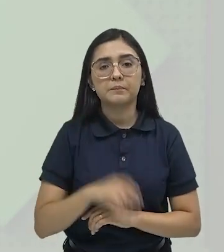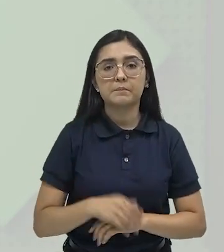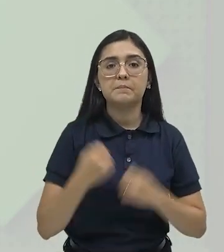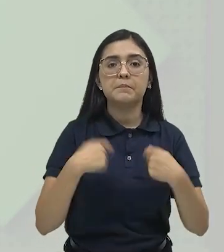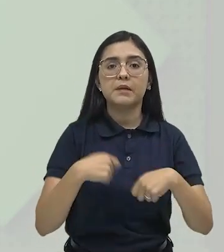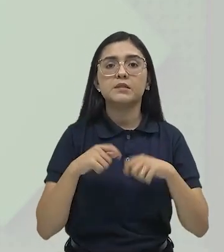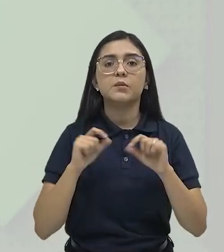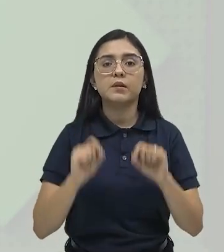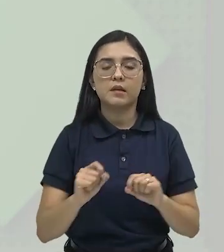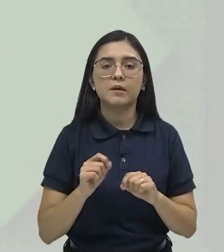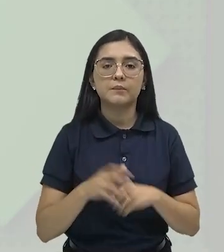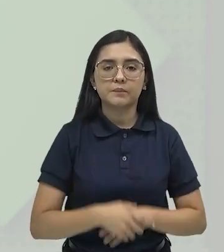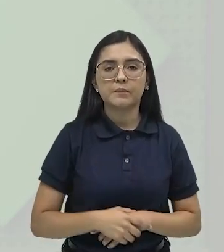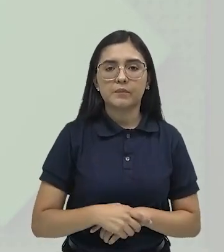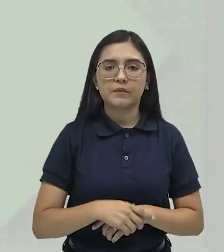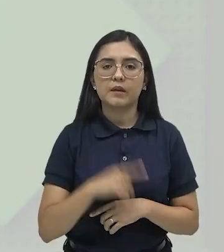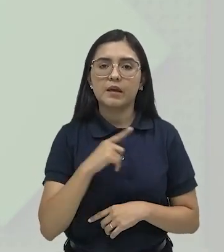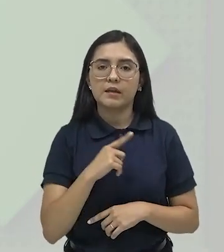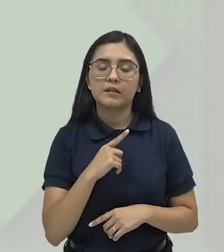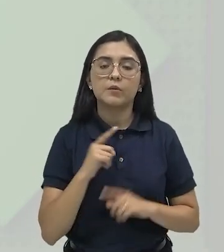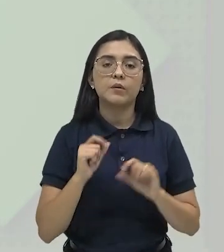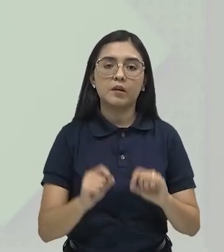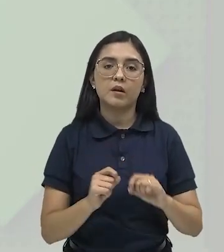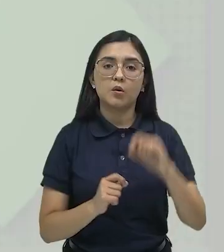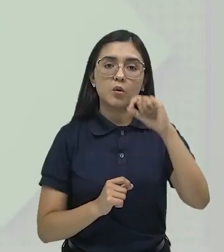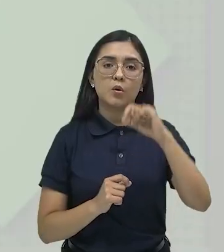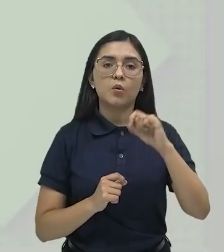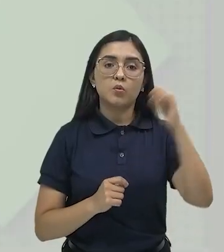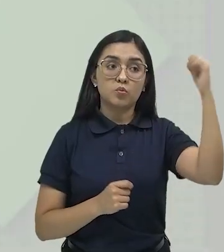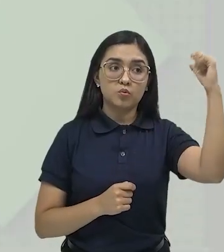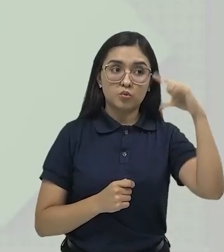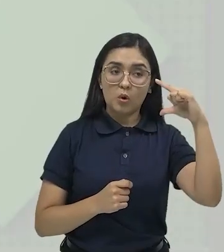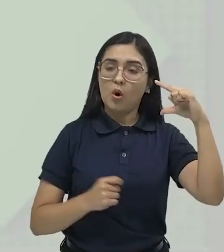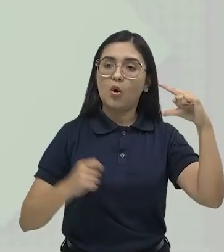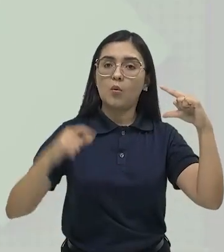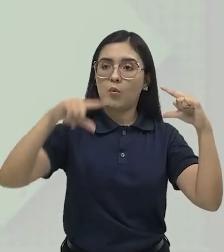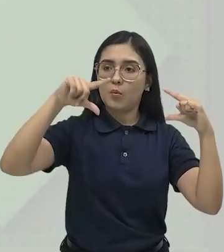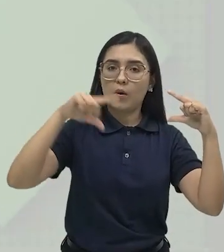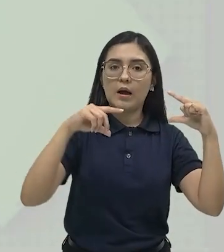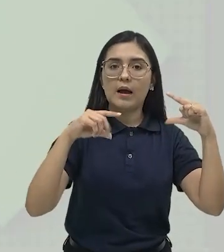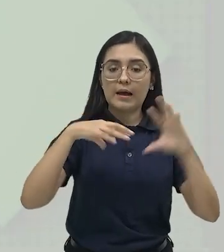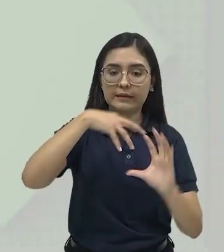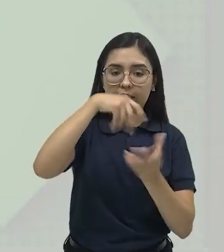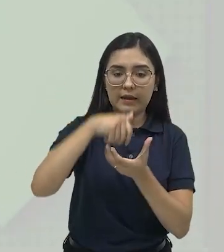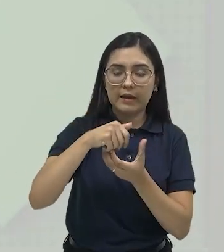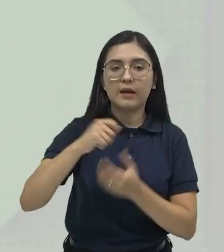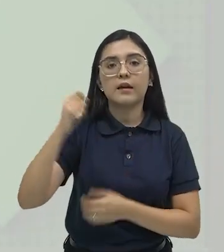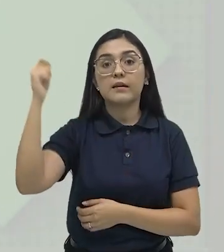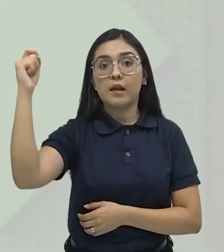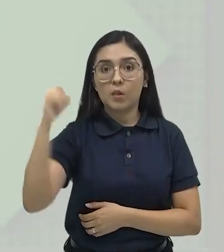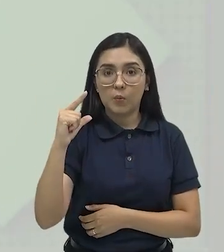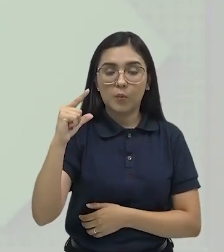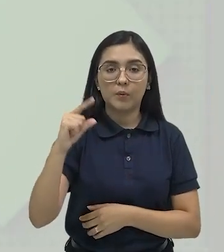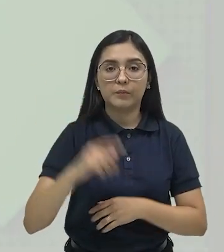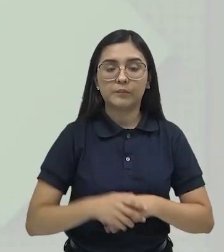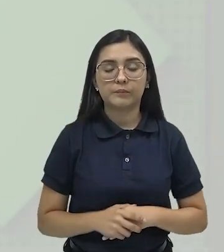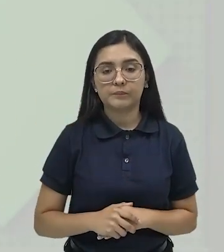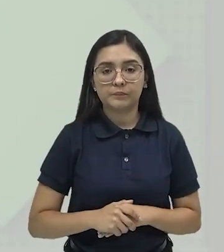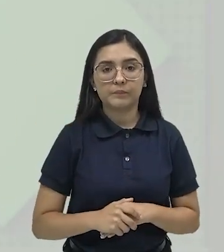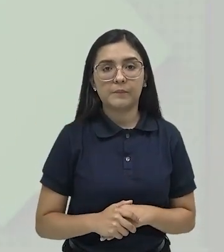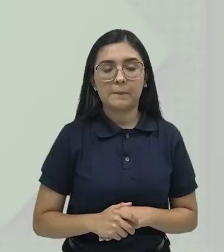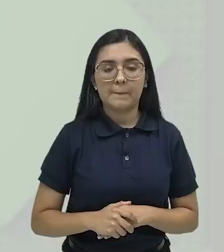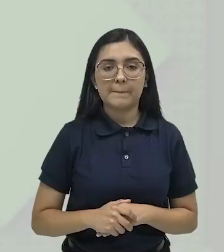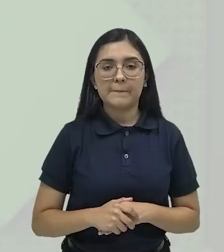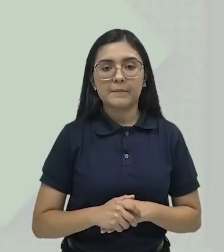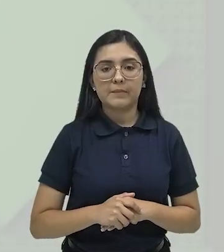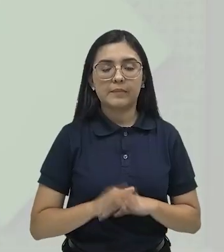desse posicionamento ideal entre o Sol, a Terra e a Lua, como vocês viram aí na nossa